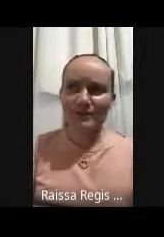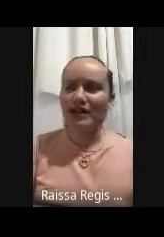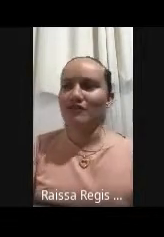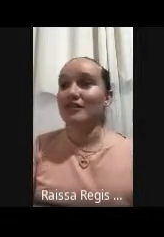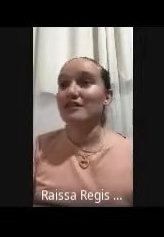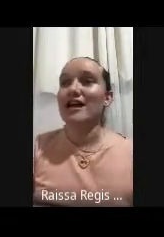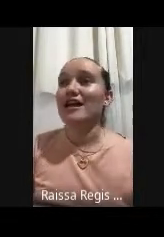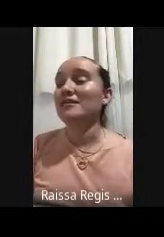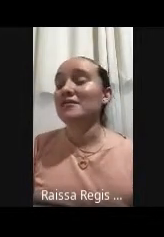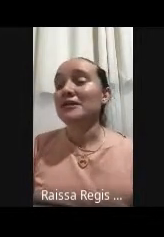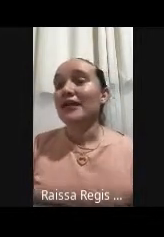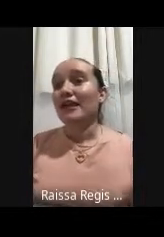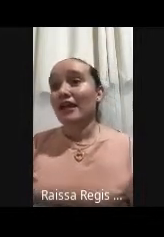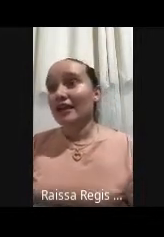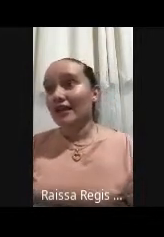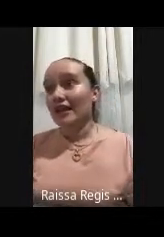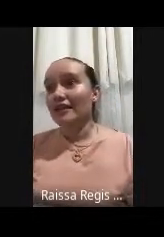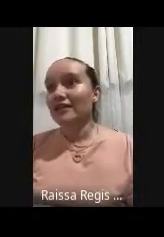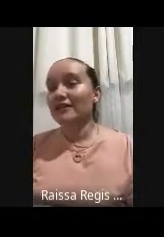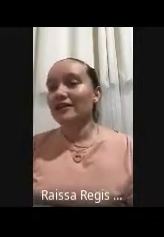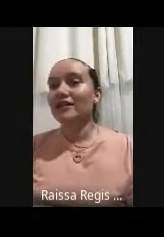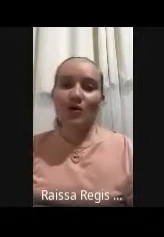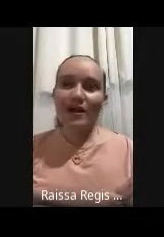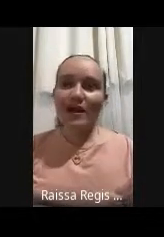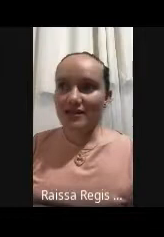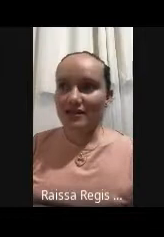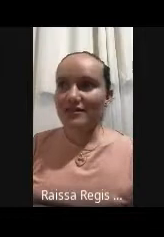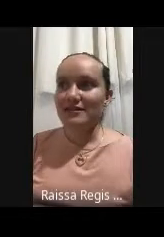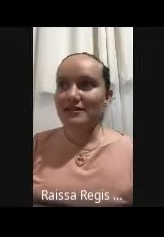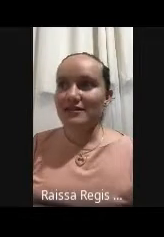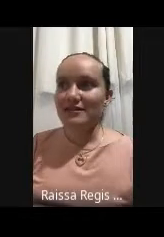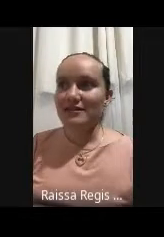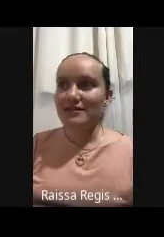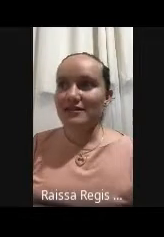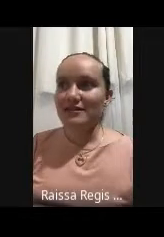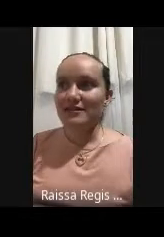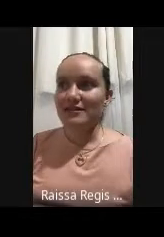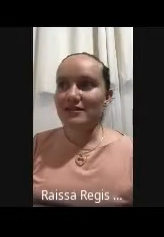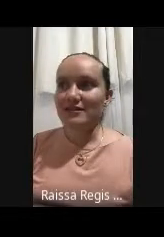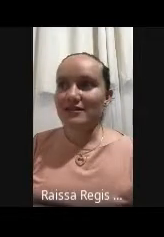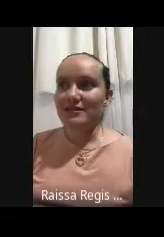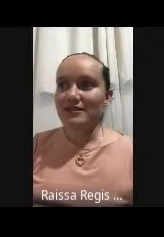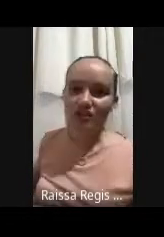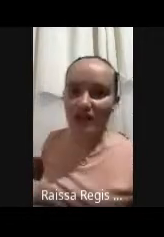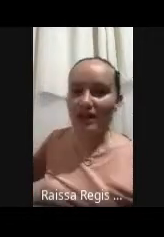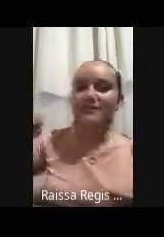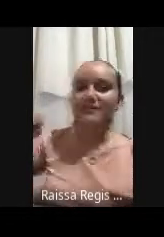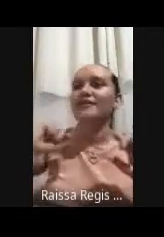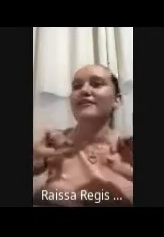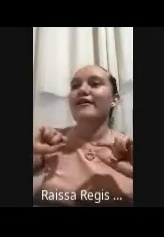dela foi até nessa área, e ela criou a Elis, né? É um sistema linear, da esquerda para a